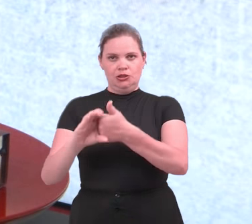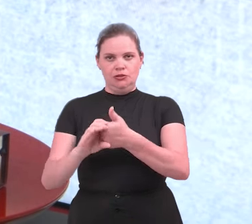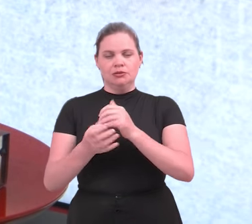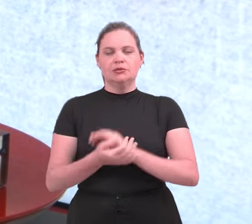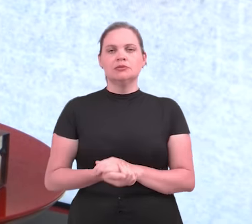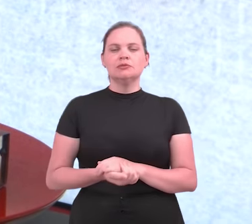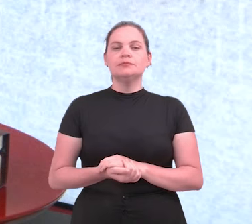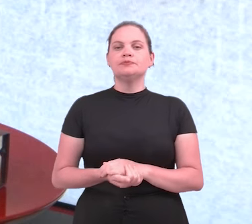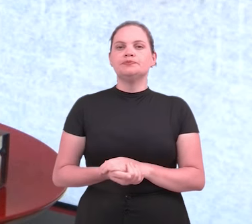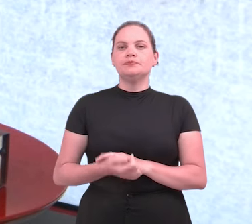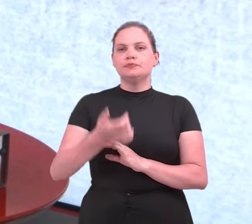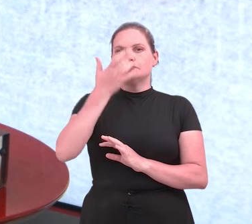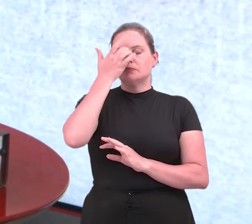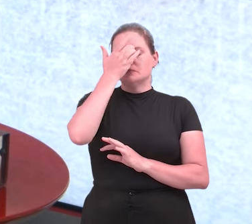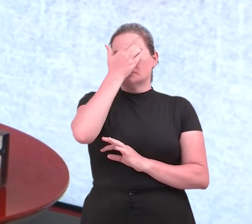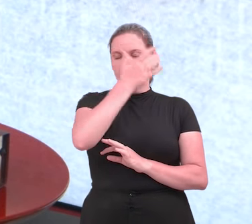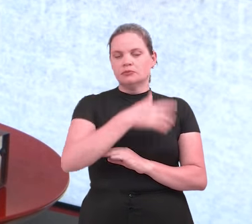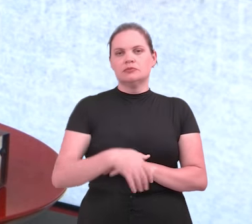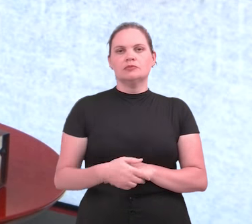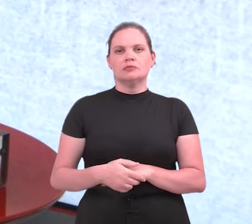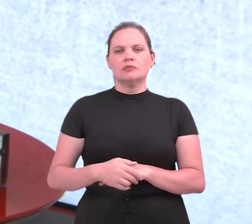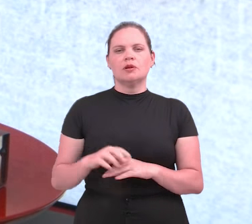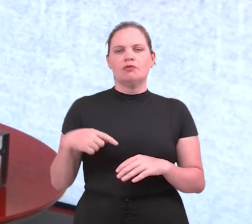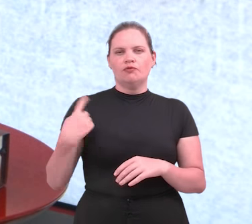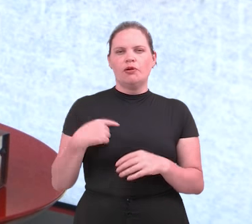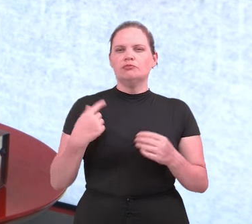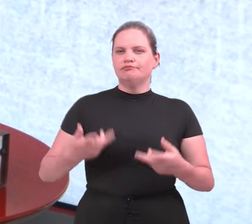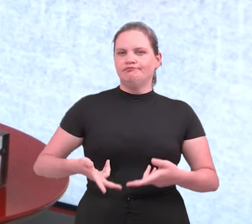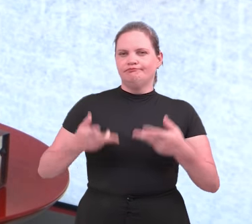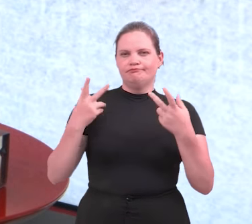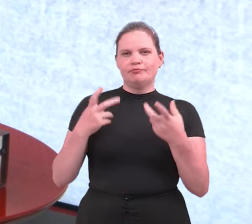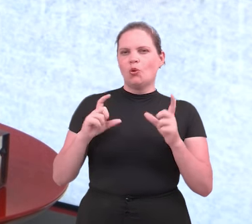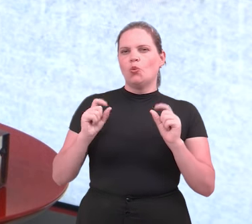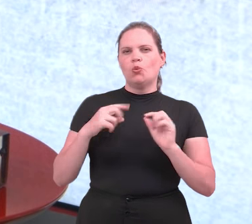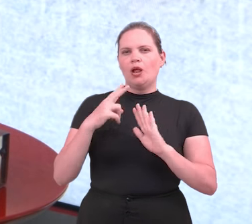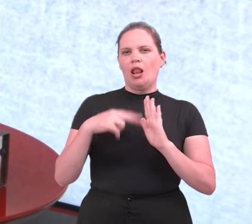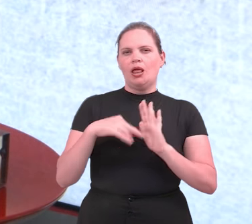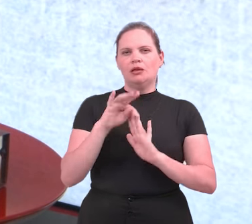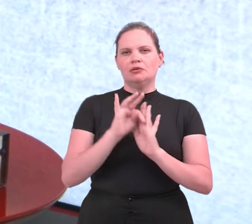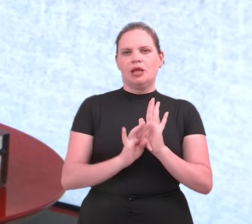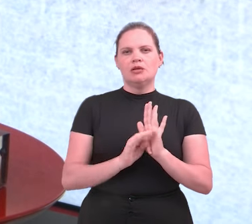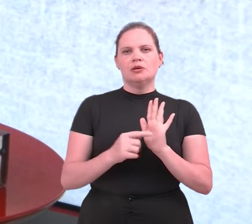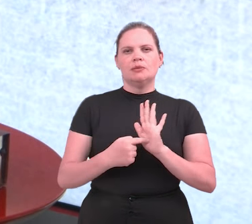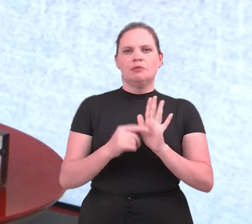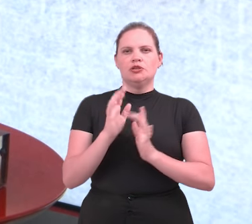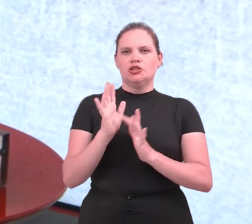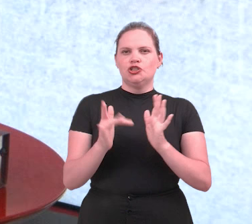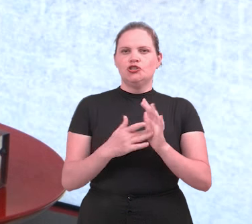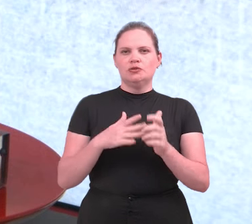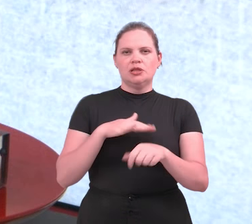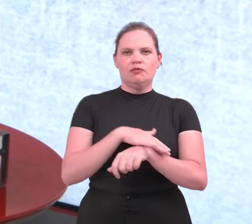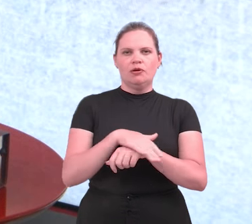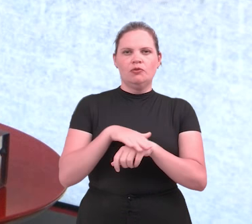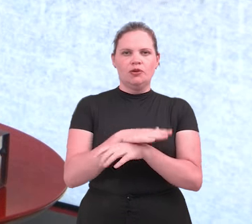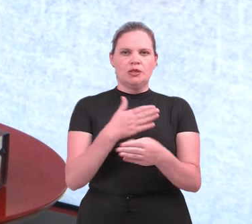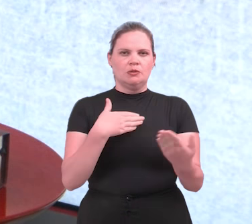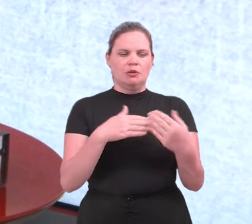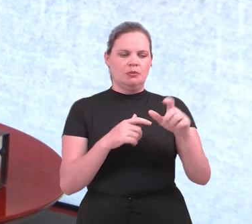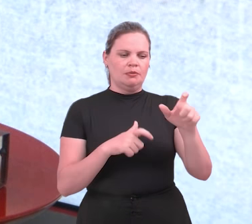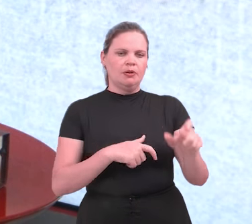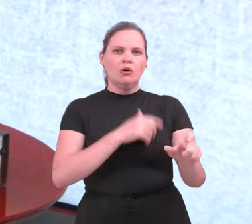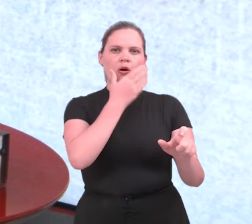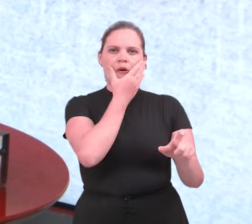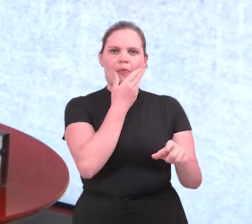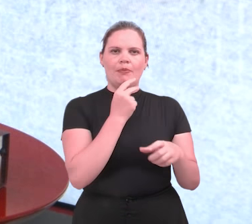só igreja, vamos então ao que o Senhor Jesus disse. O Senhor Jesus dirigiu uma palavra ao apóstolo Pedro